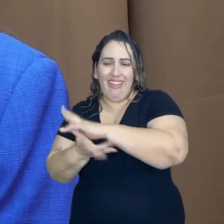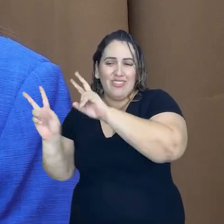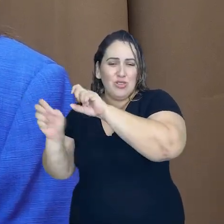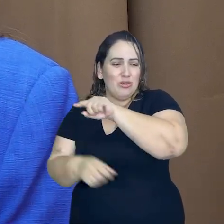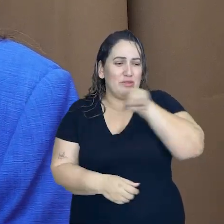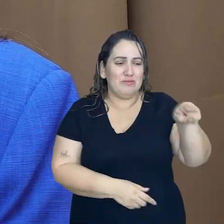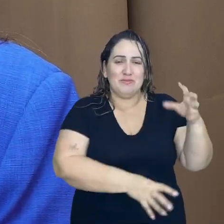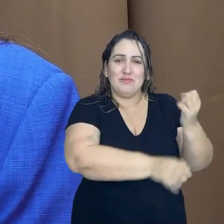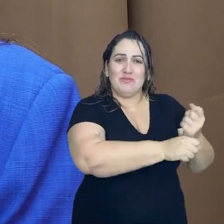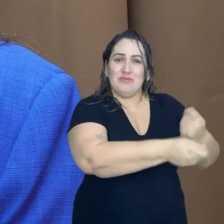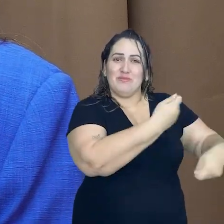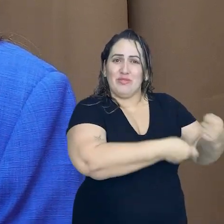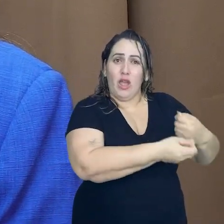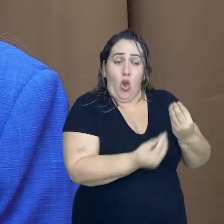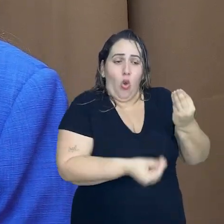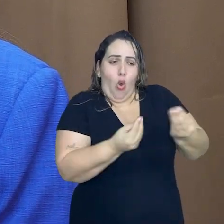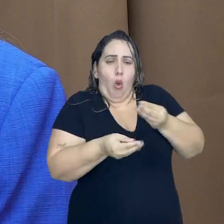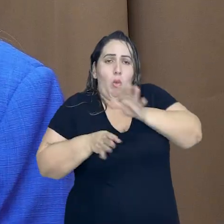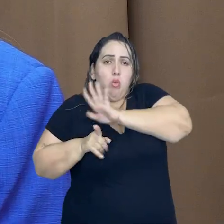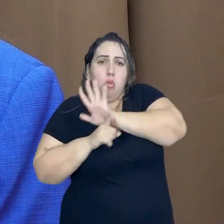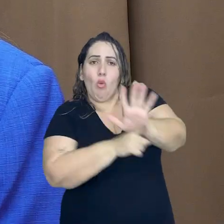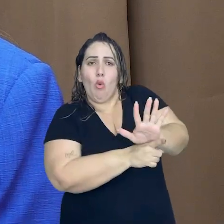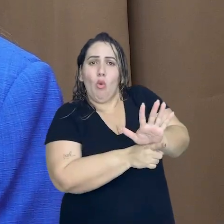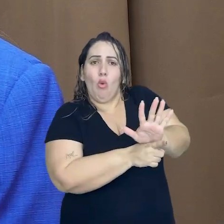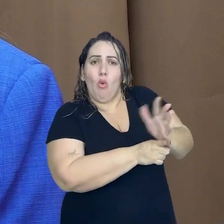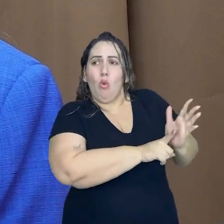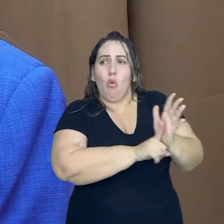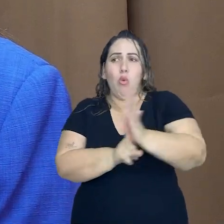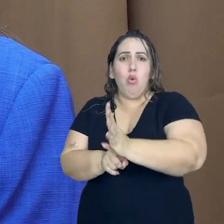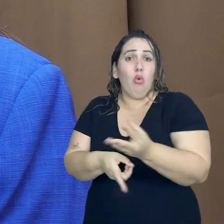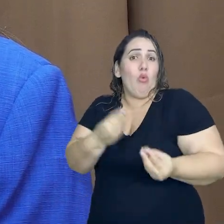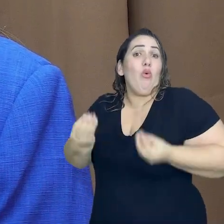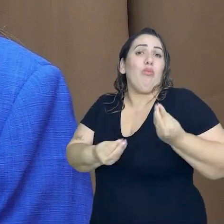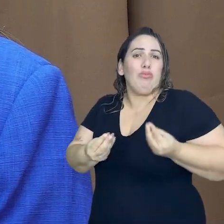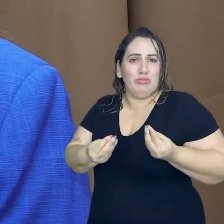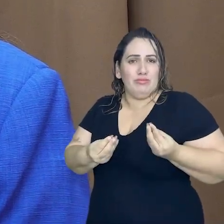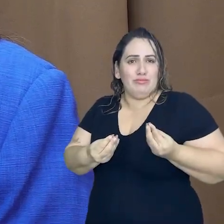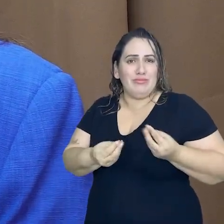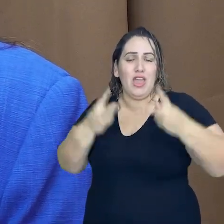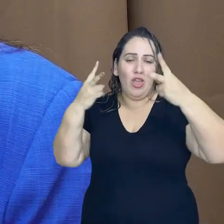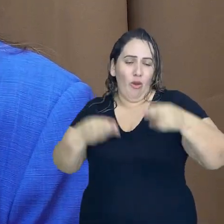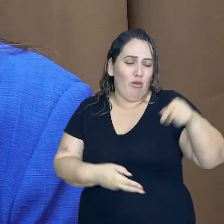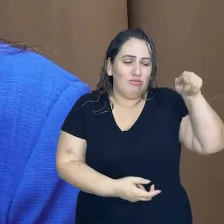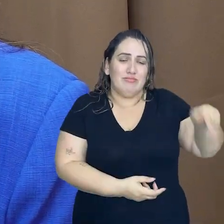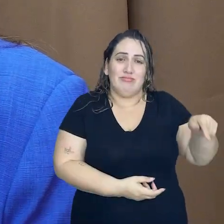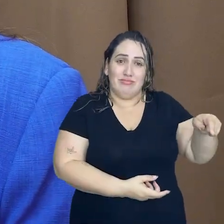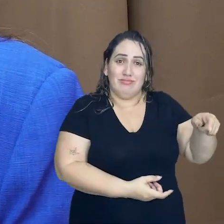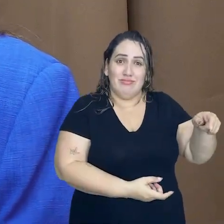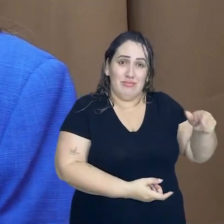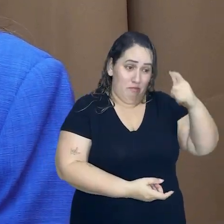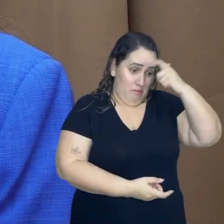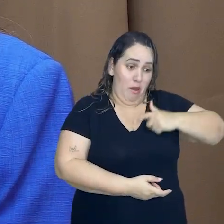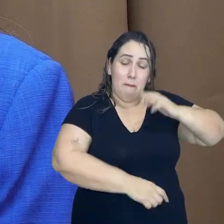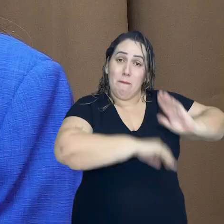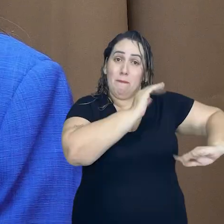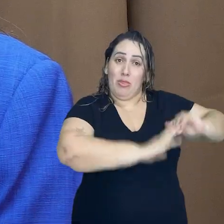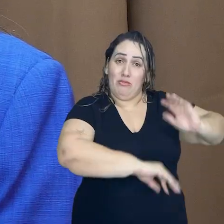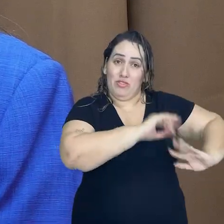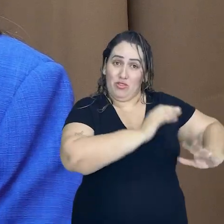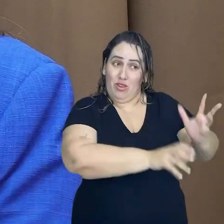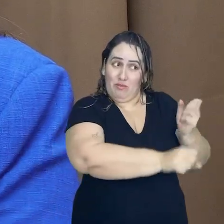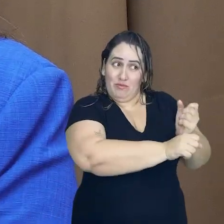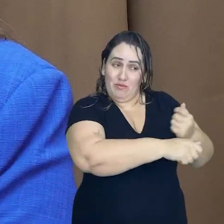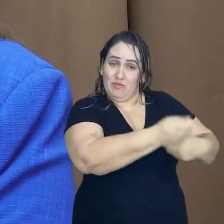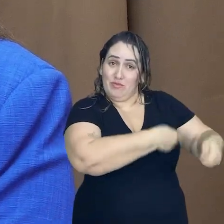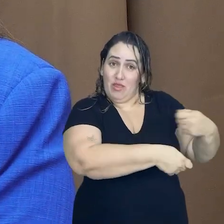contábil, ele não vai prestar uma assessoria jurídica, né, proficiente. Do mesmo modo, o contador que